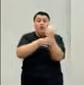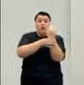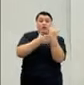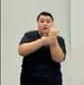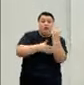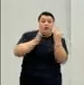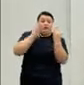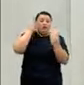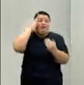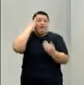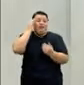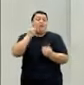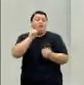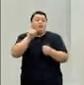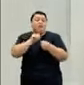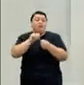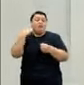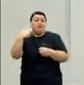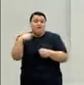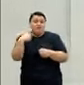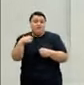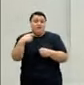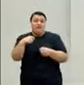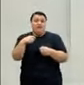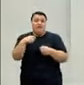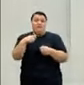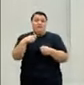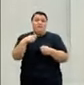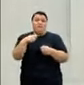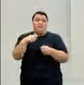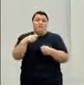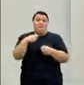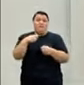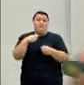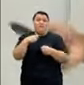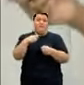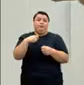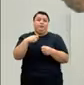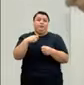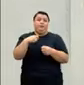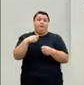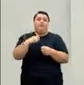ao assunto, já vão lá direto ao antígeno destruir ele, certo?